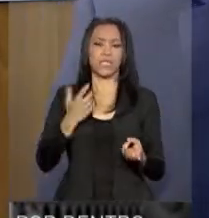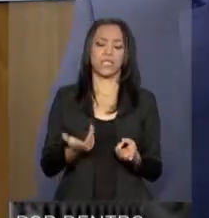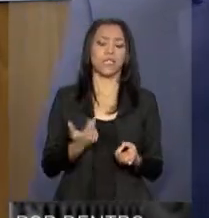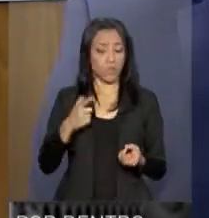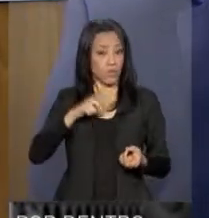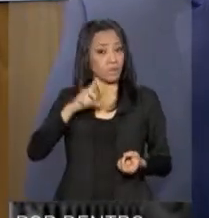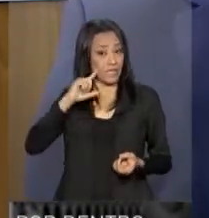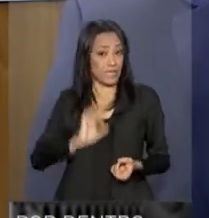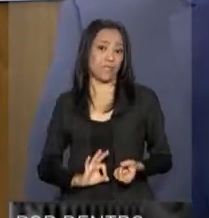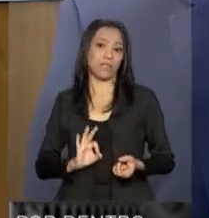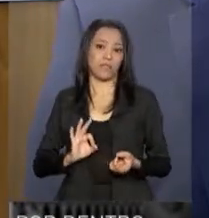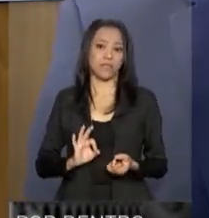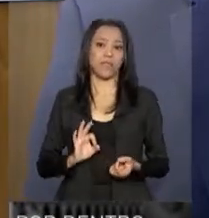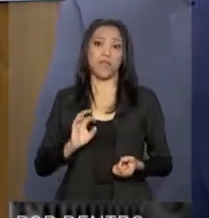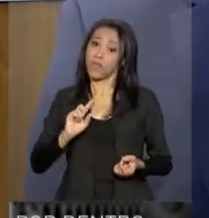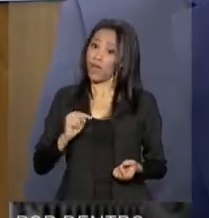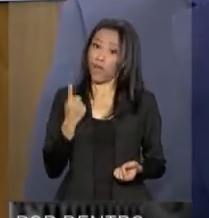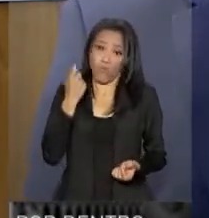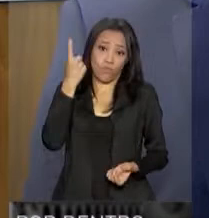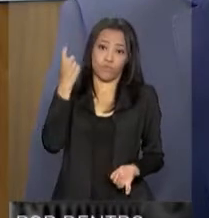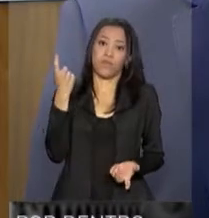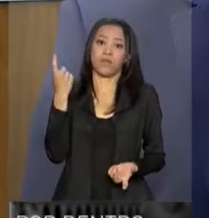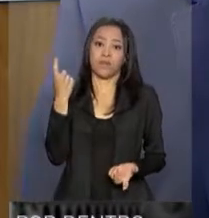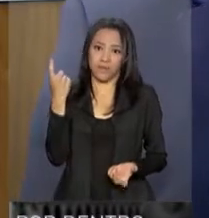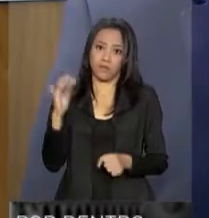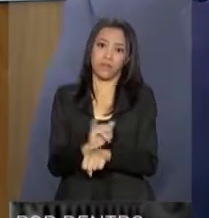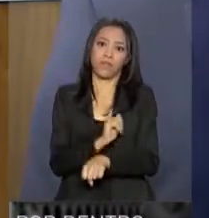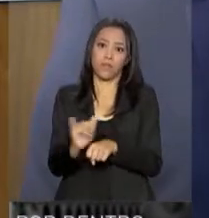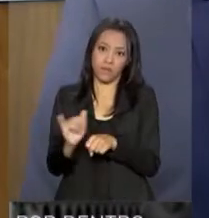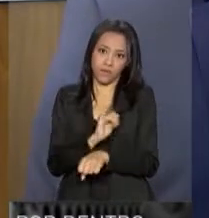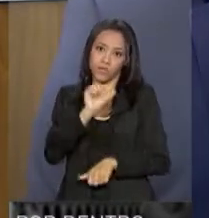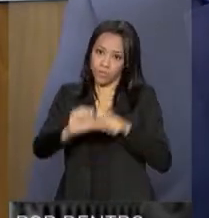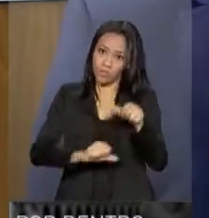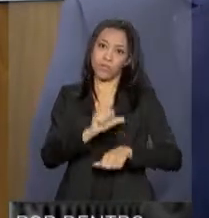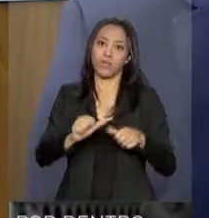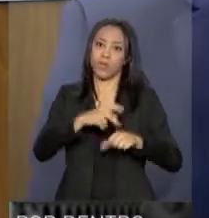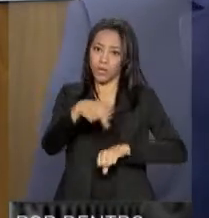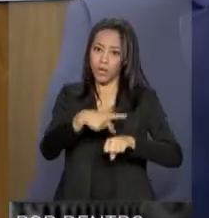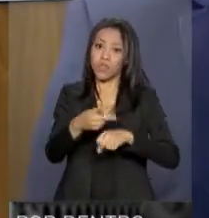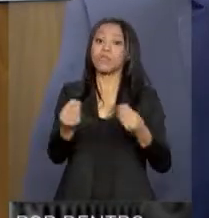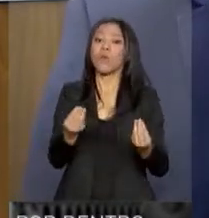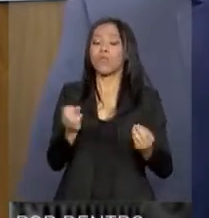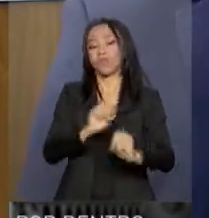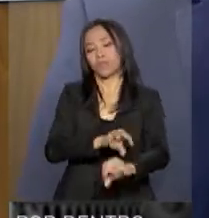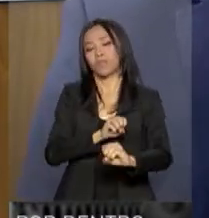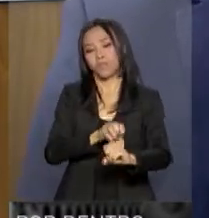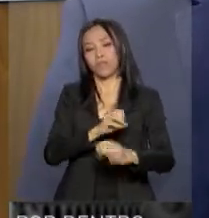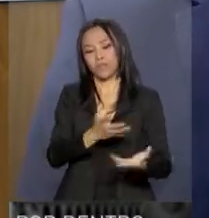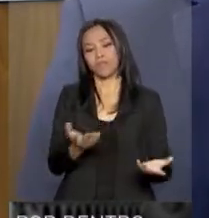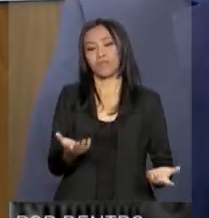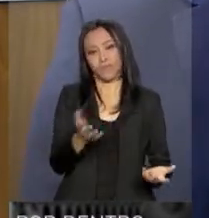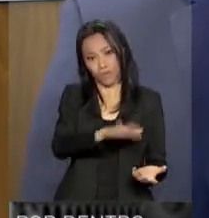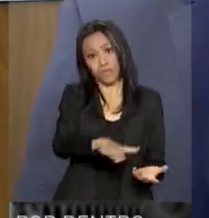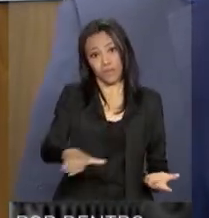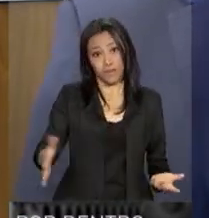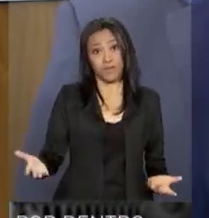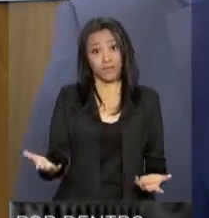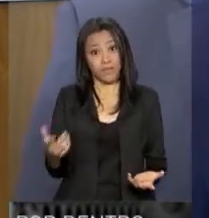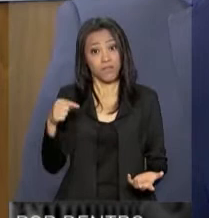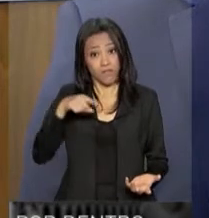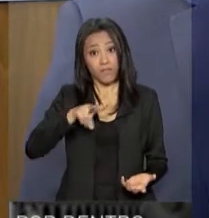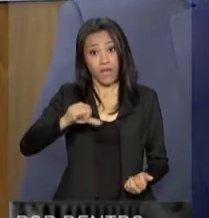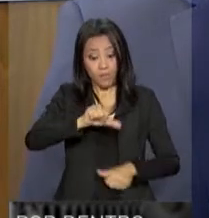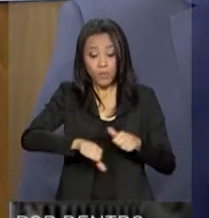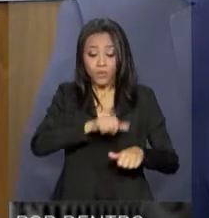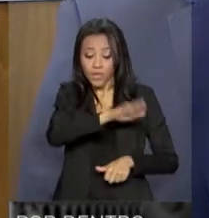certeza que é a única maneira de nos mudarmos o país é por meio da educação e por meio das crianças e isso não muda somente a vida dessas crianças